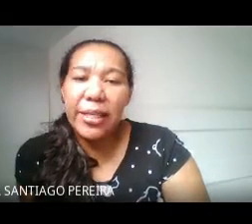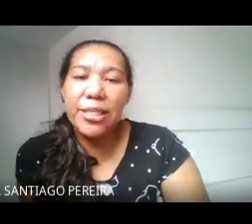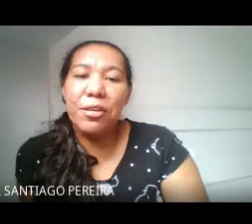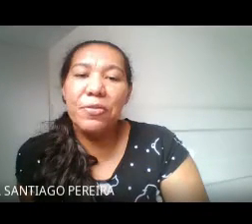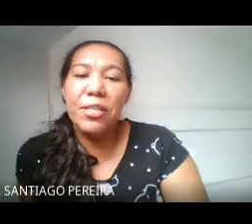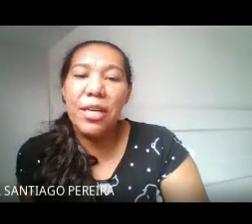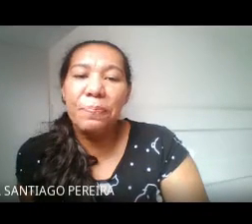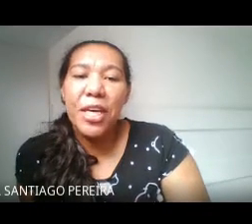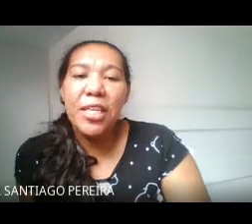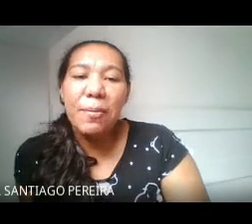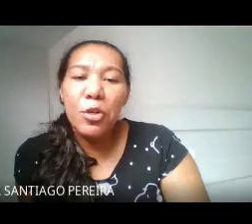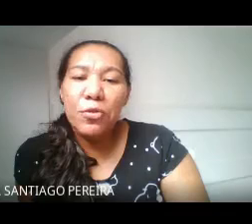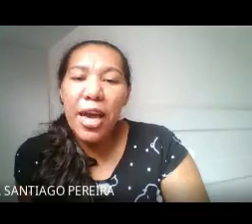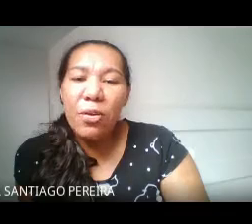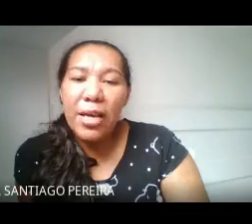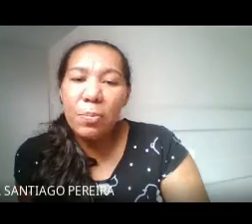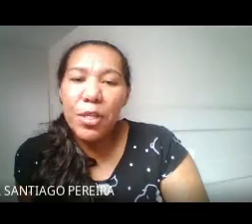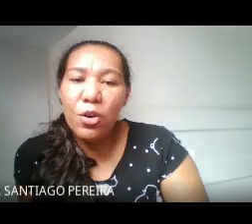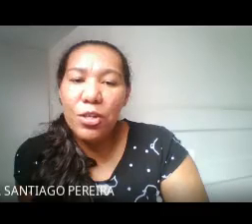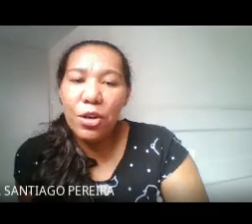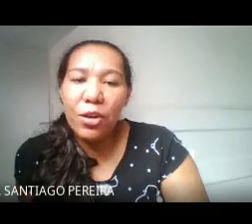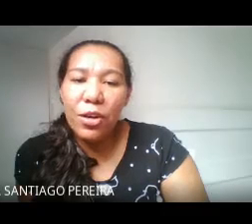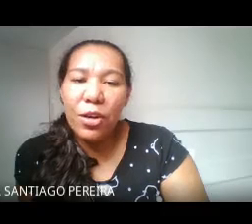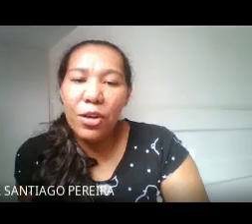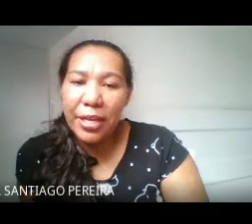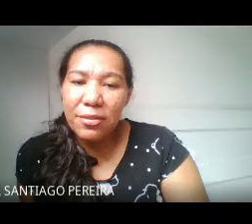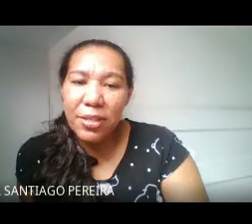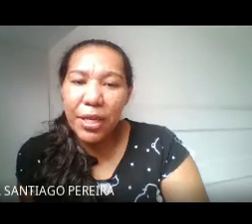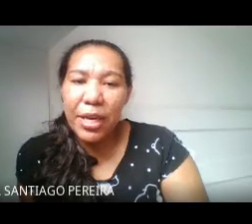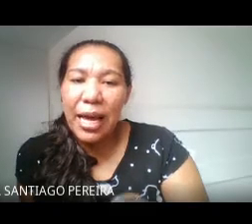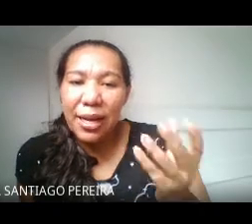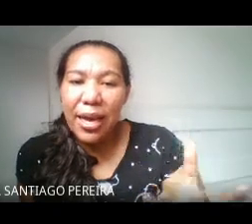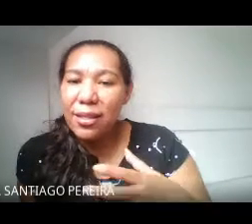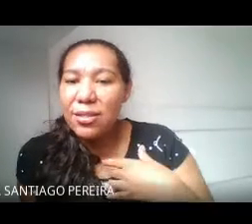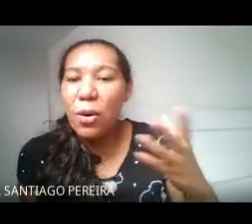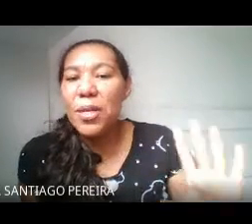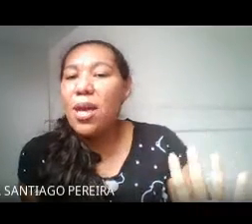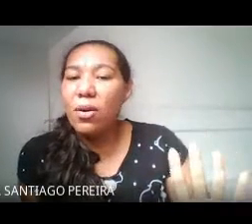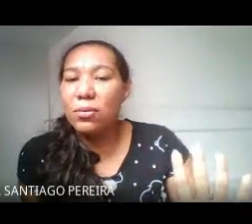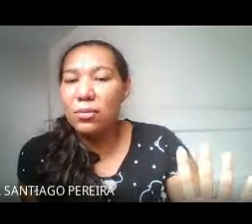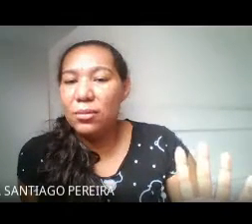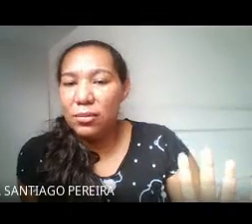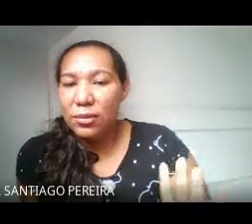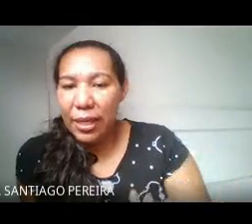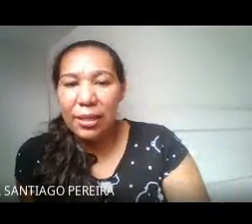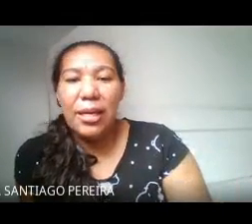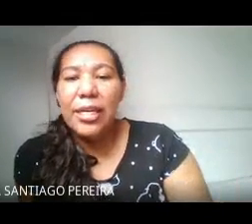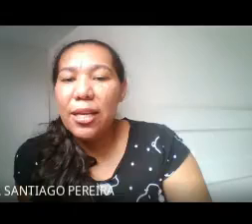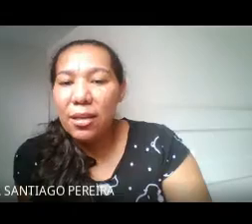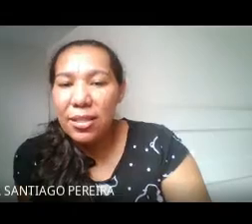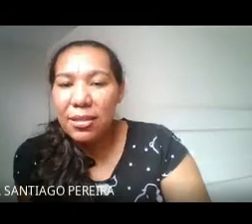primeiro a característica física. E depois vieram as opiniões, ó. Attractive, porque atraente, isso é uma opinião,